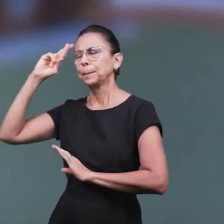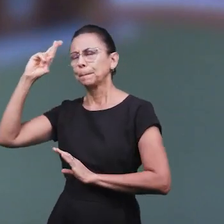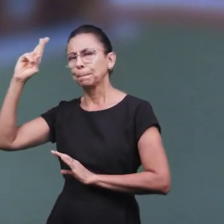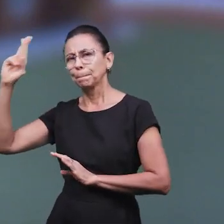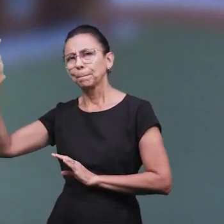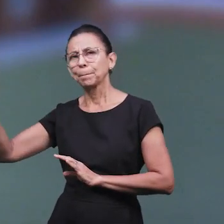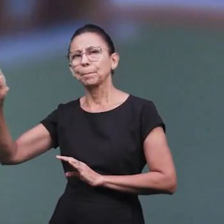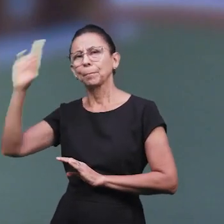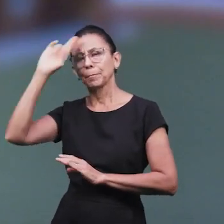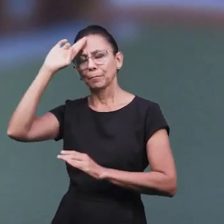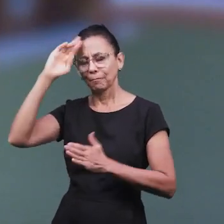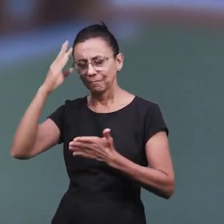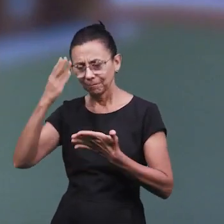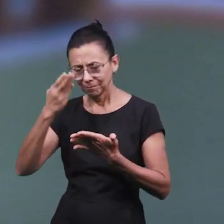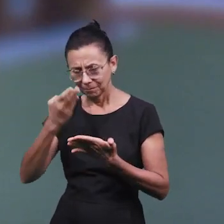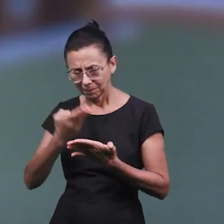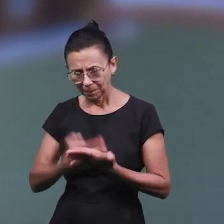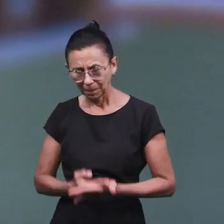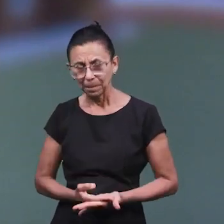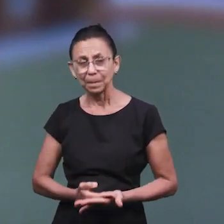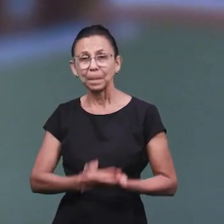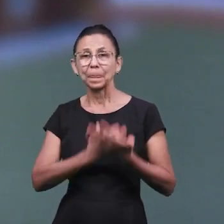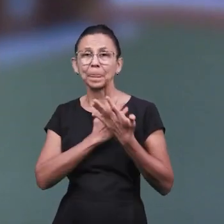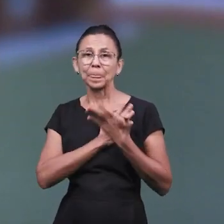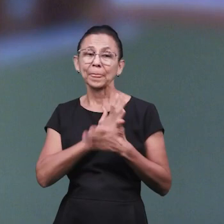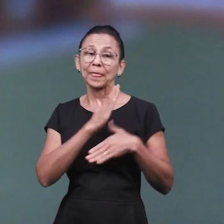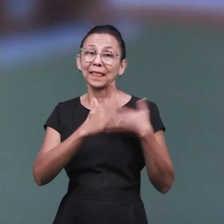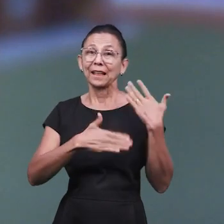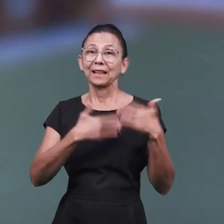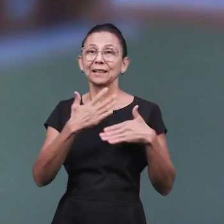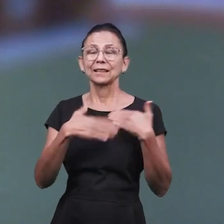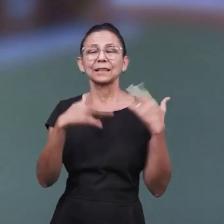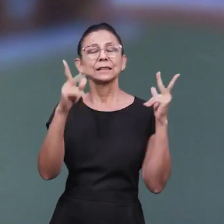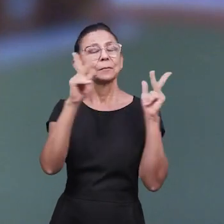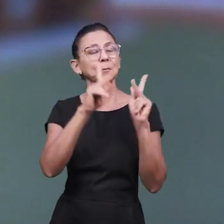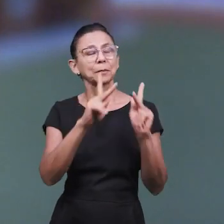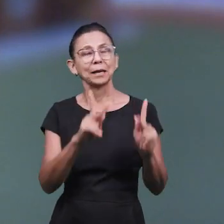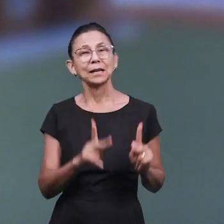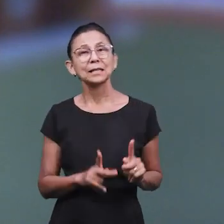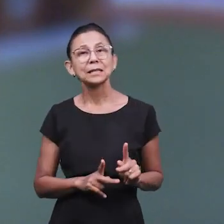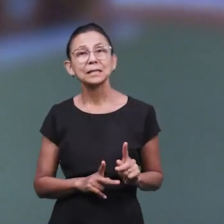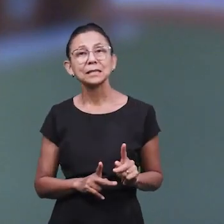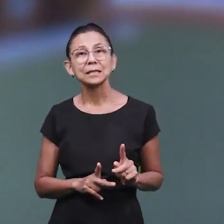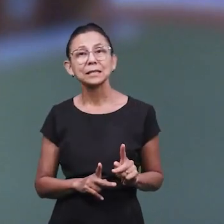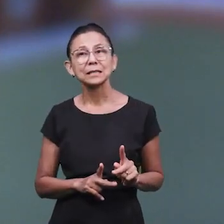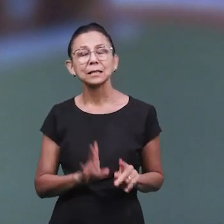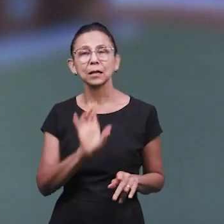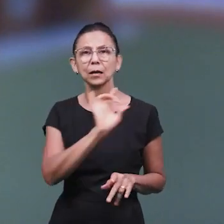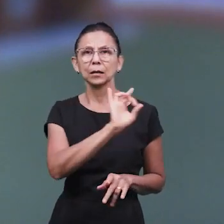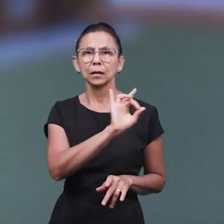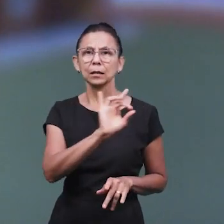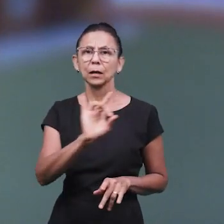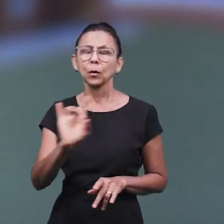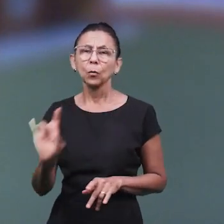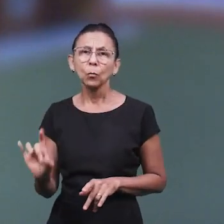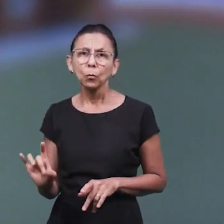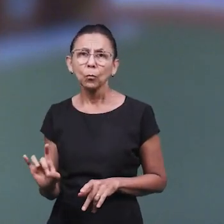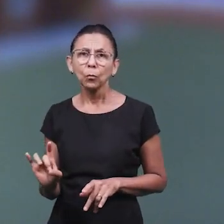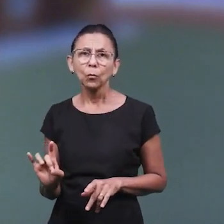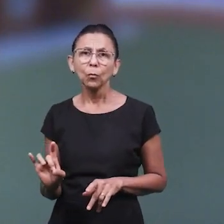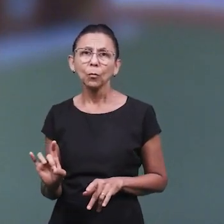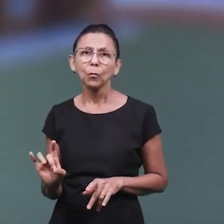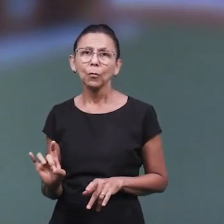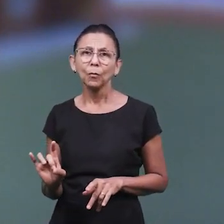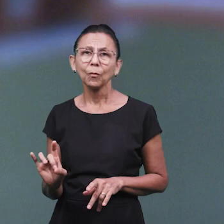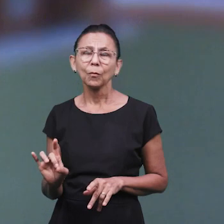é descansar nele, que é estar com o coração cheio de alegria, de paz, porque cada um de nós é vaso